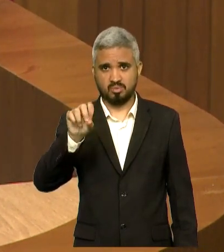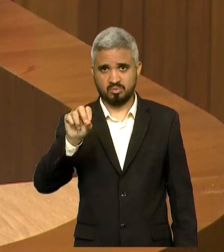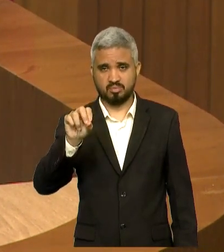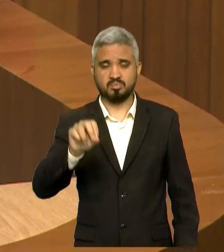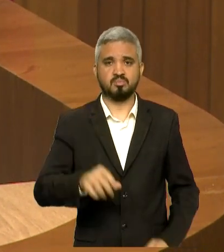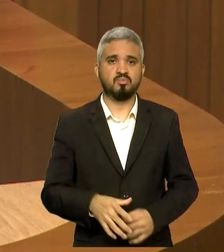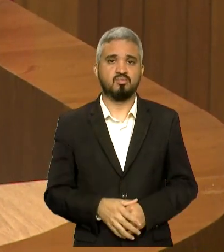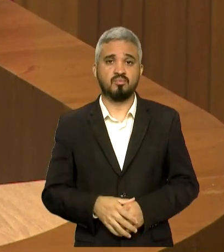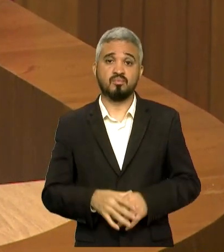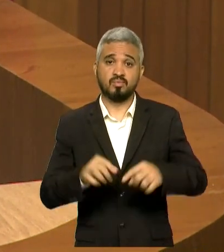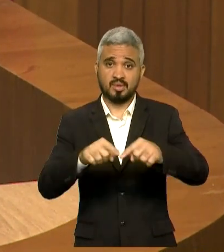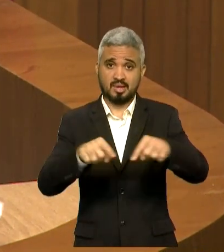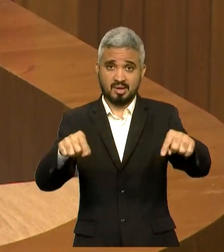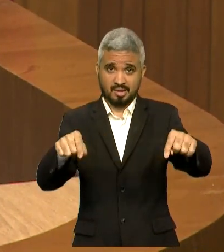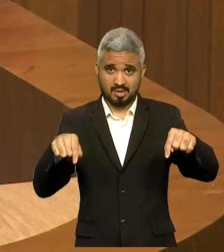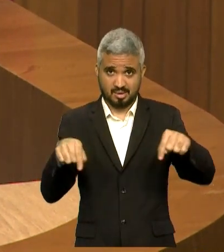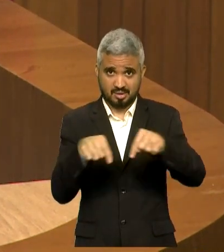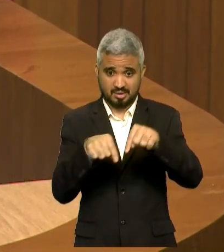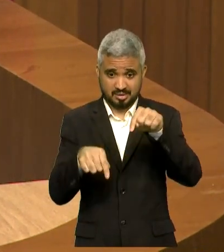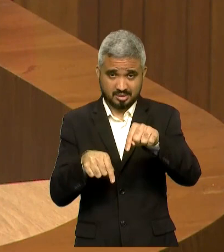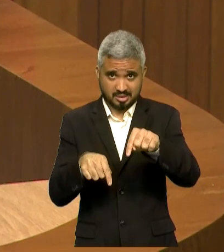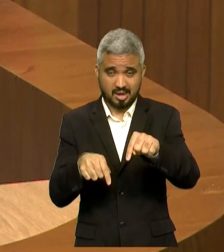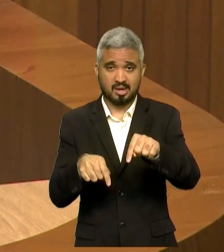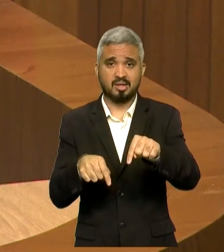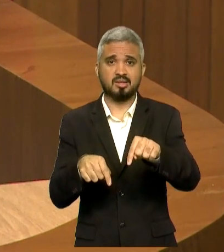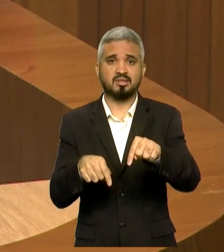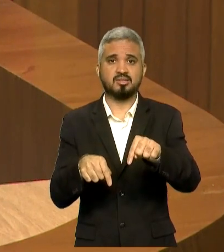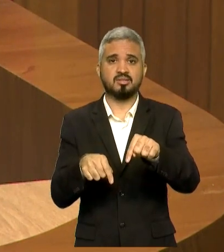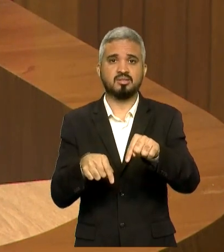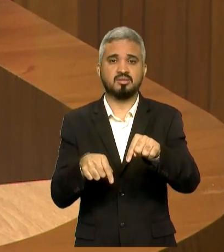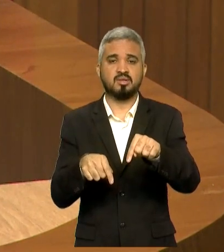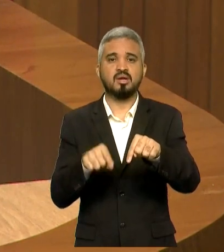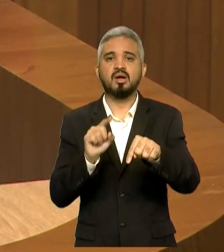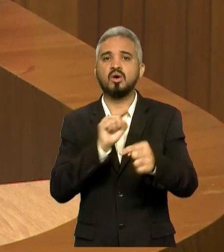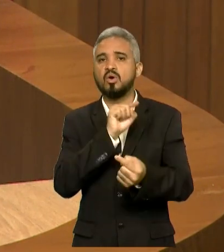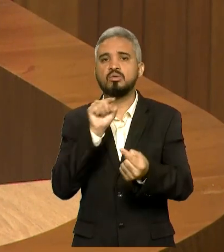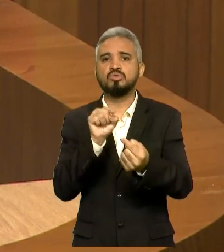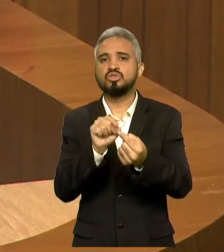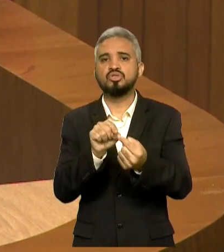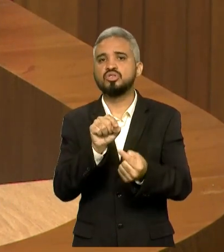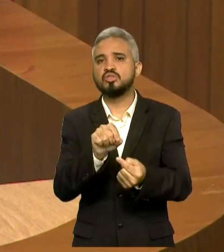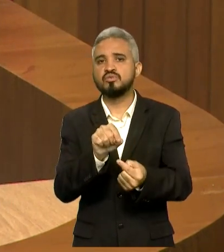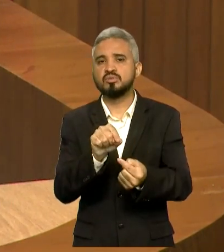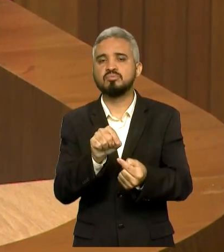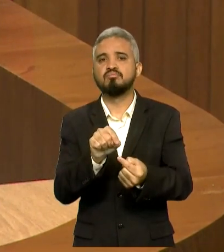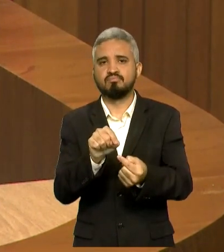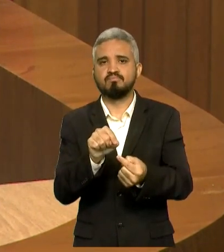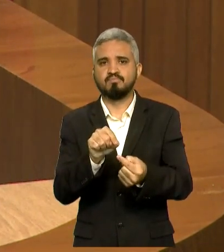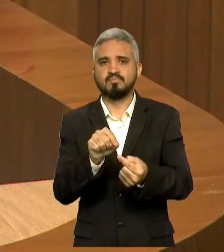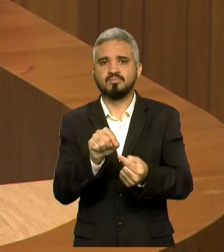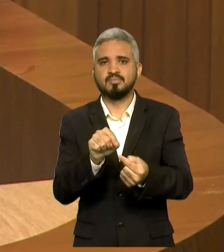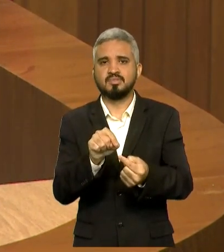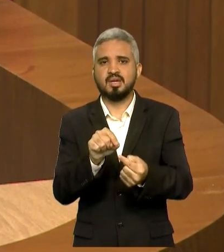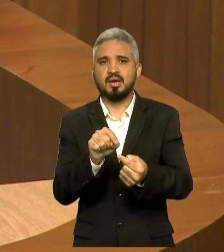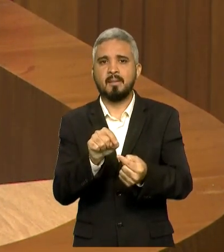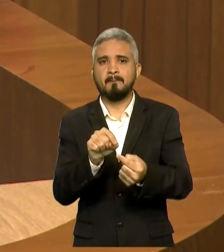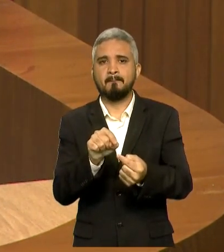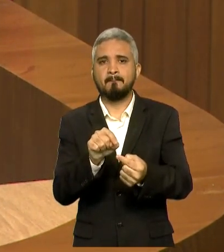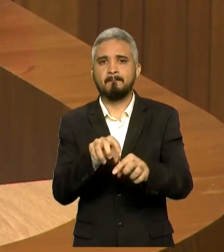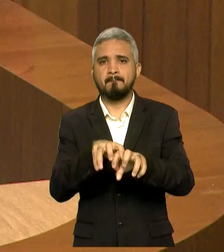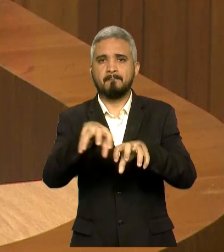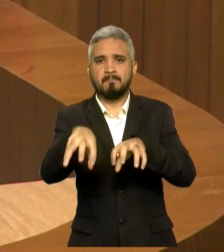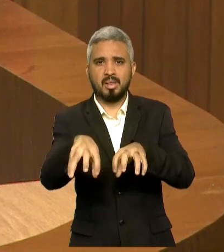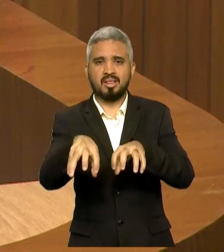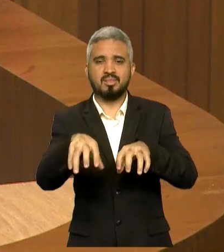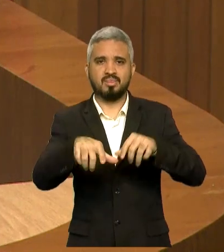defesa dos interesses da mulher, ela tem a função de ser uma extensão do trabalho que é desenvolvido na delegacia de polícia.